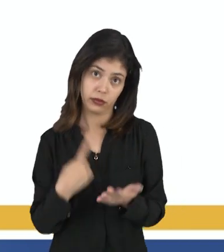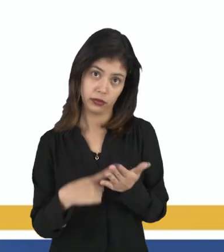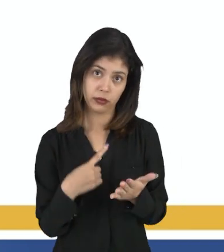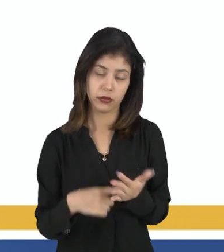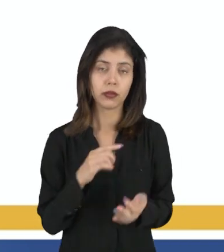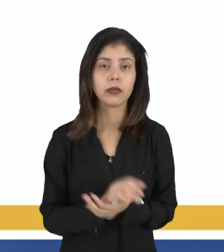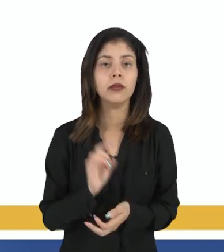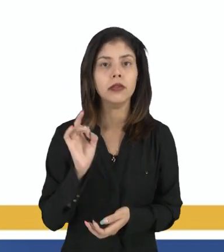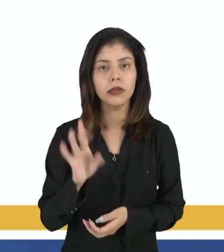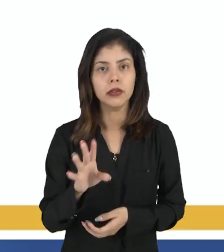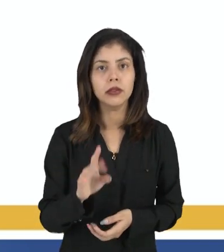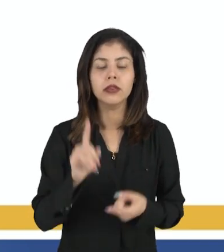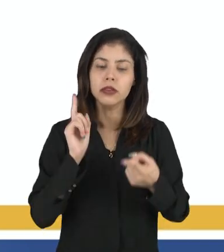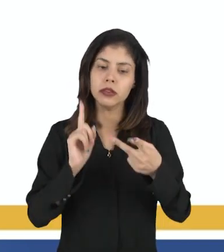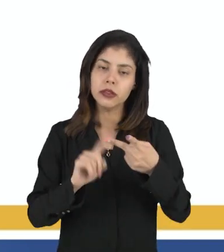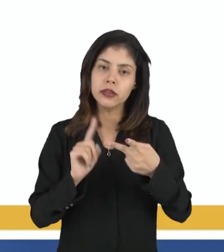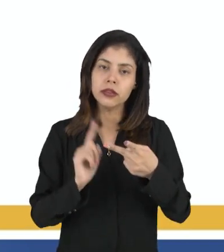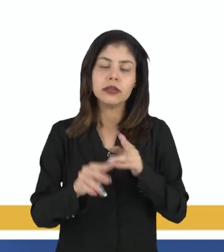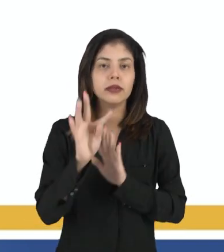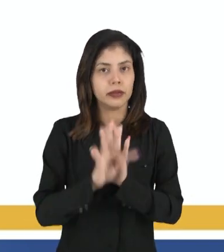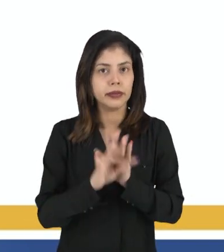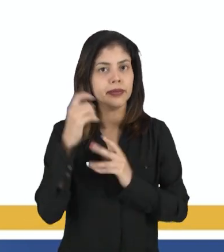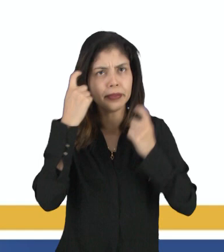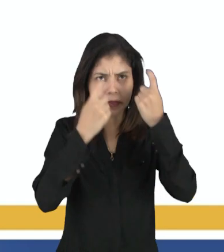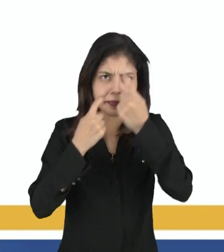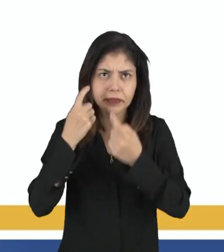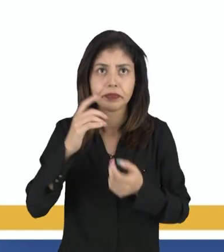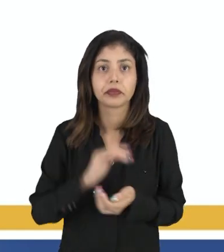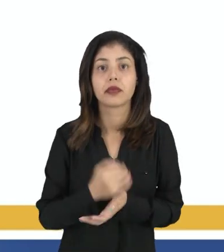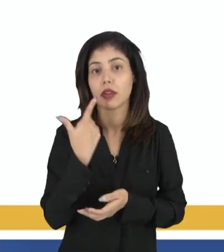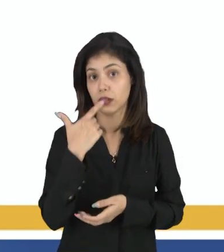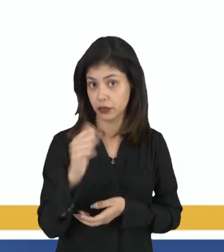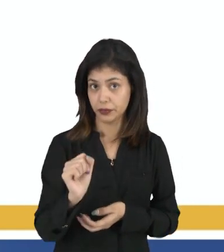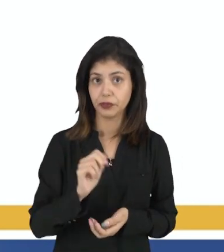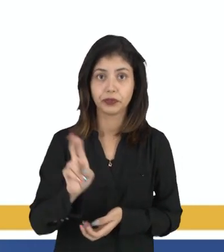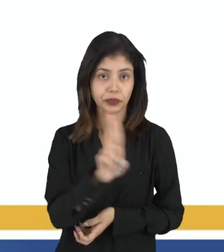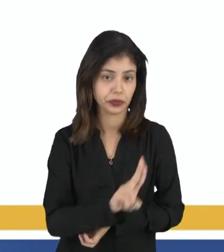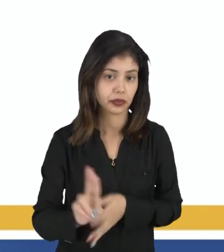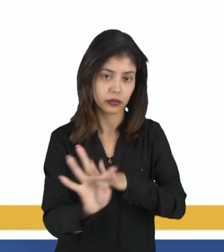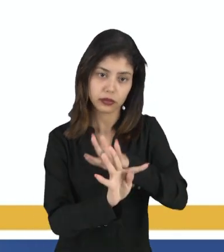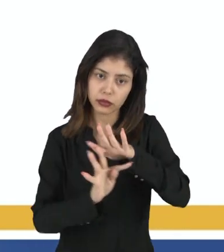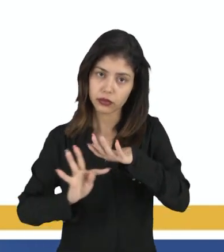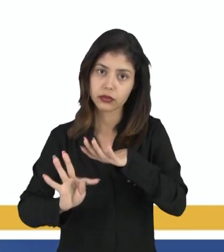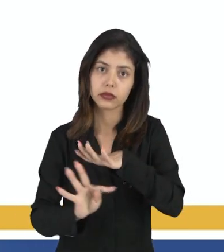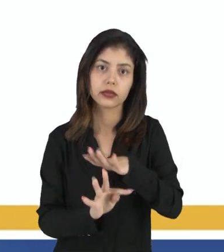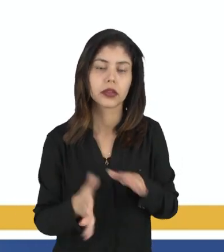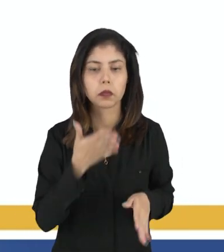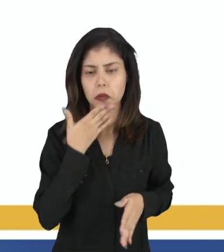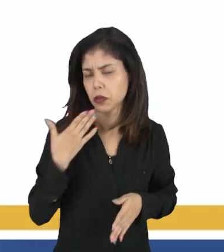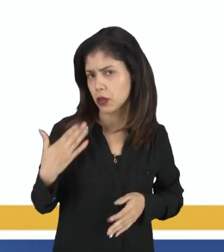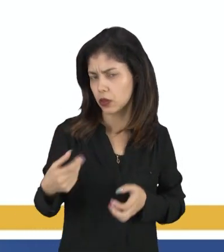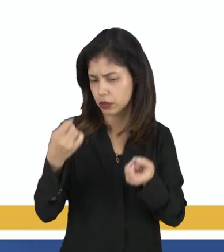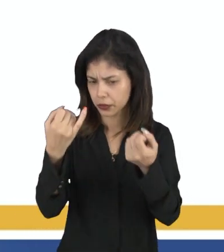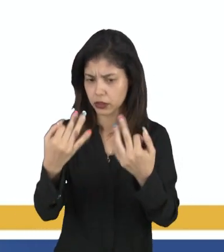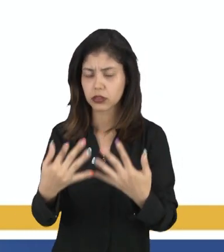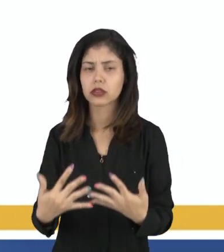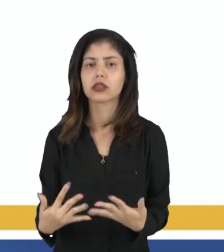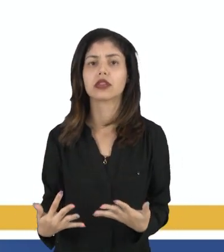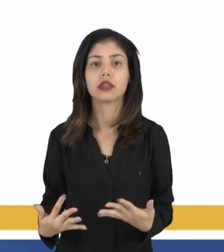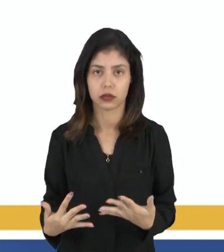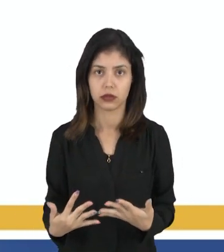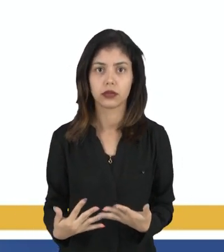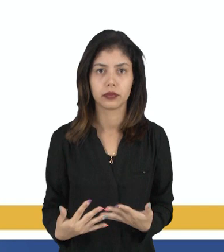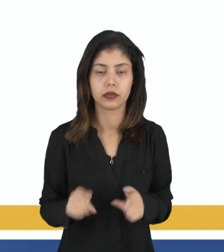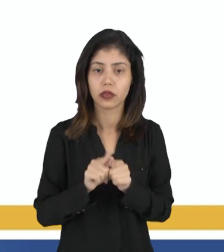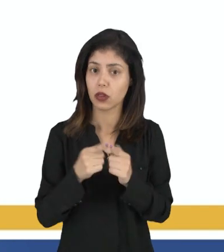compromisso. Só que no segundo texto, ele tem preocupação com a linguagem, ele utiliza uma linguagem mais elaborada, uma linguagem